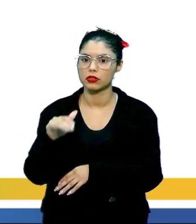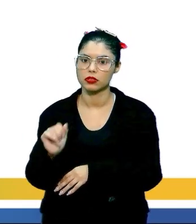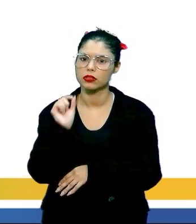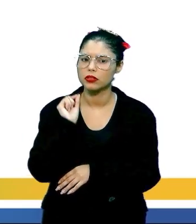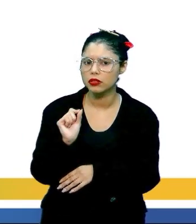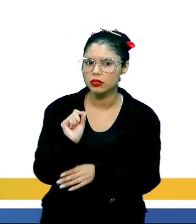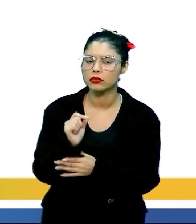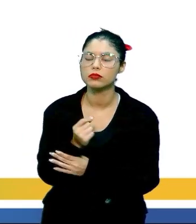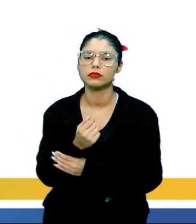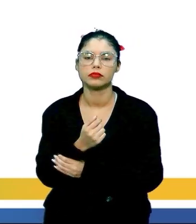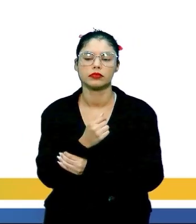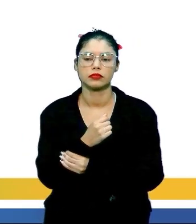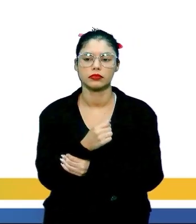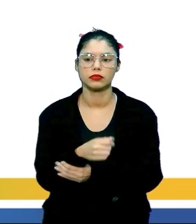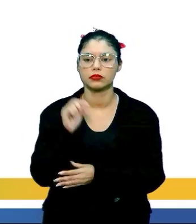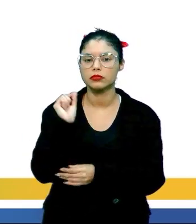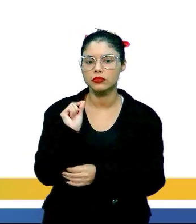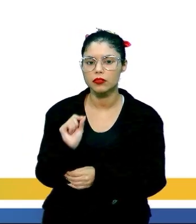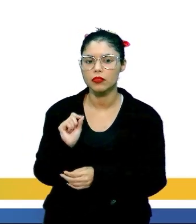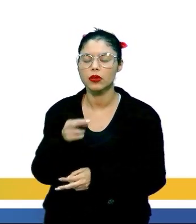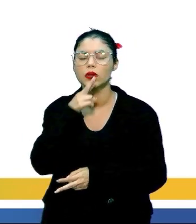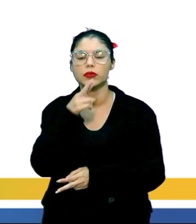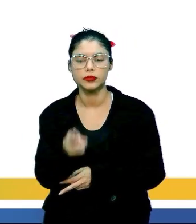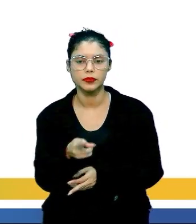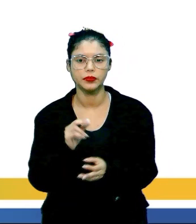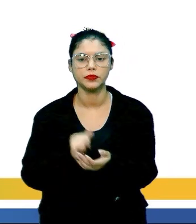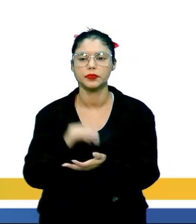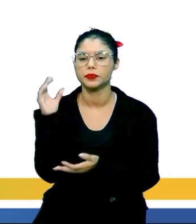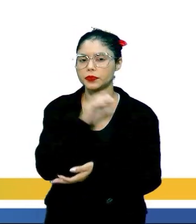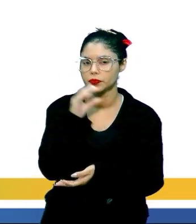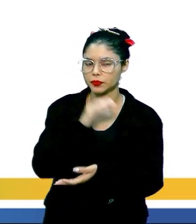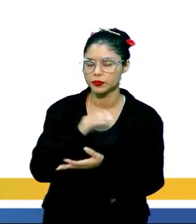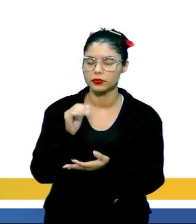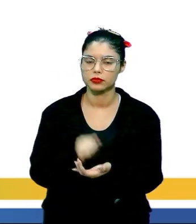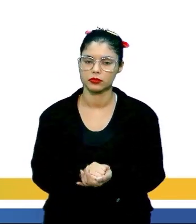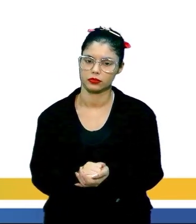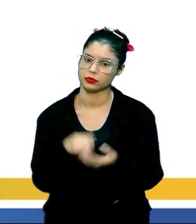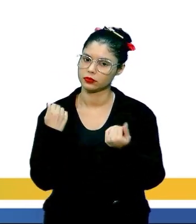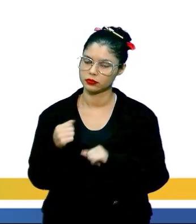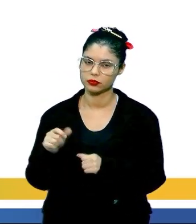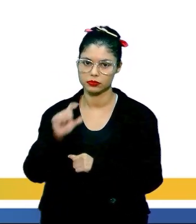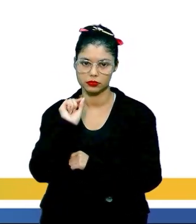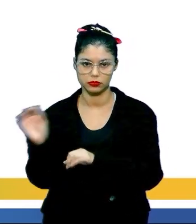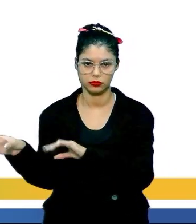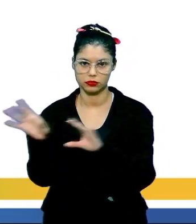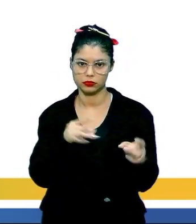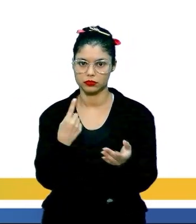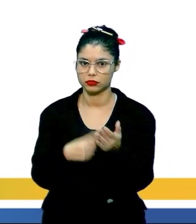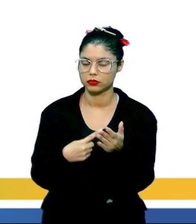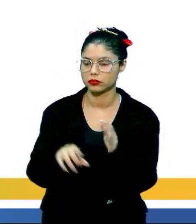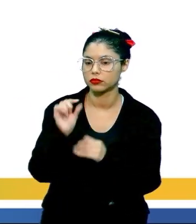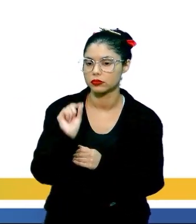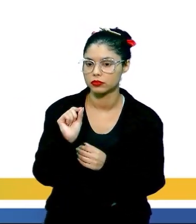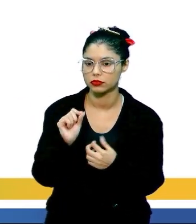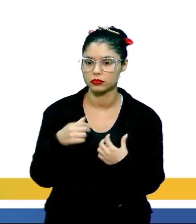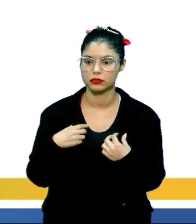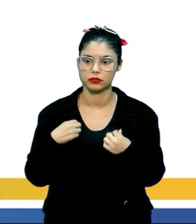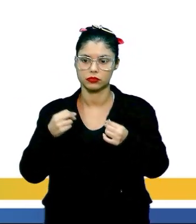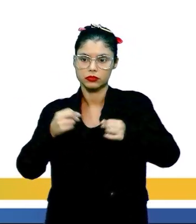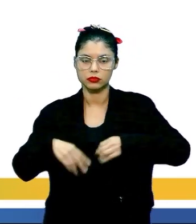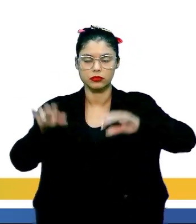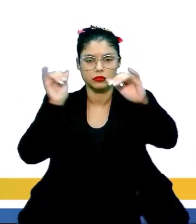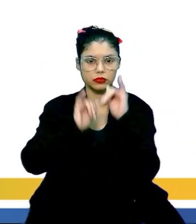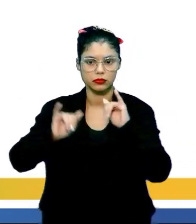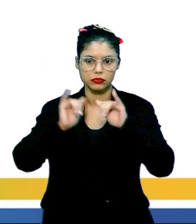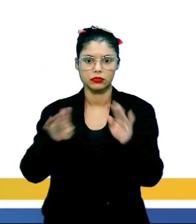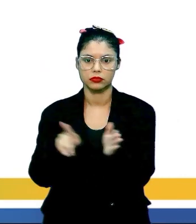média de... Então, para que possamos calcular essa aceleração média, temos que primeiro levar em consideração que as informações